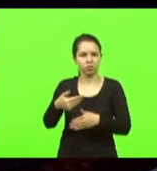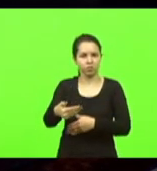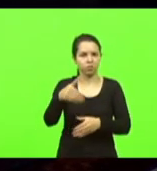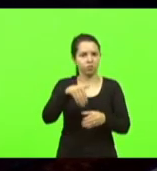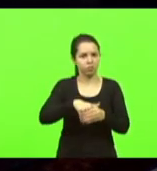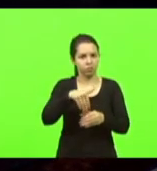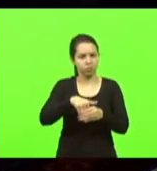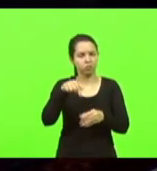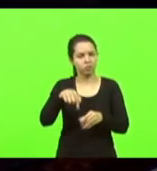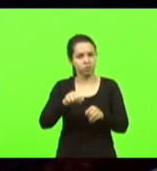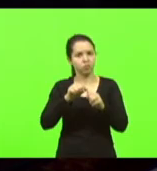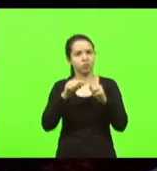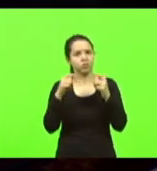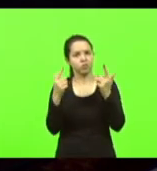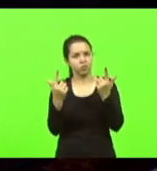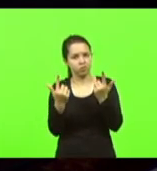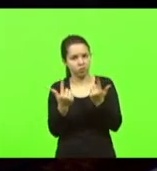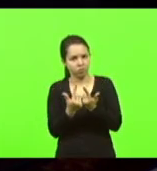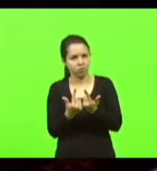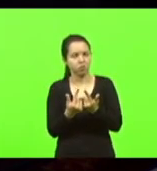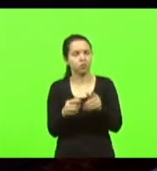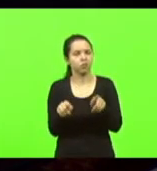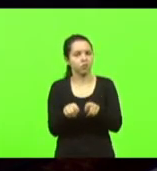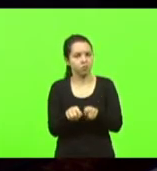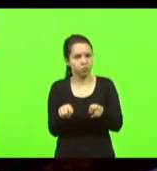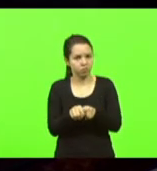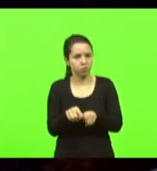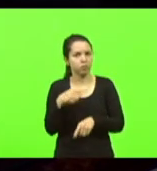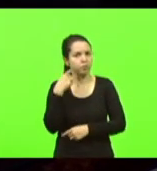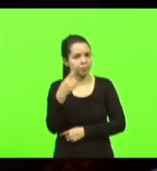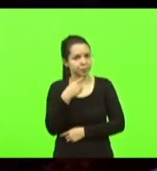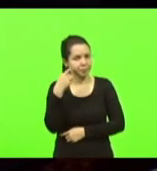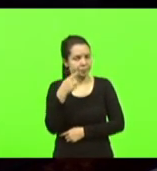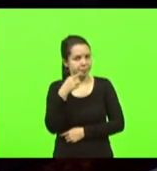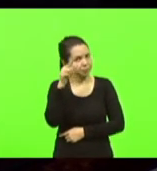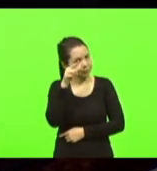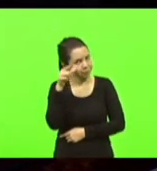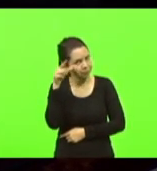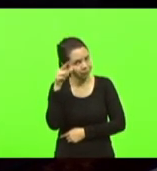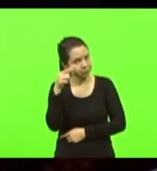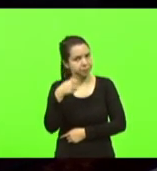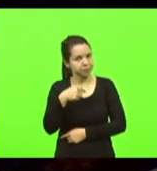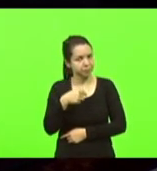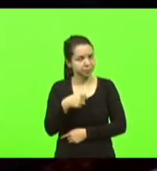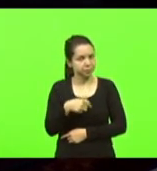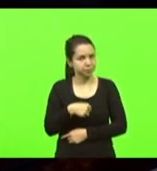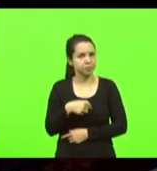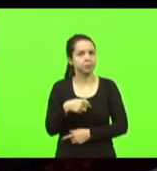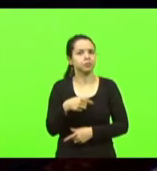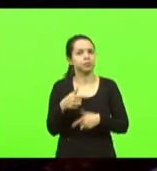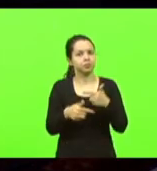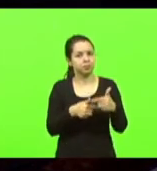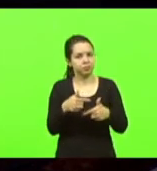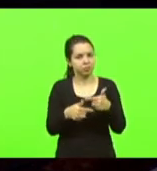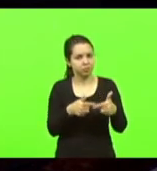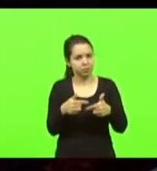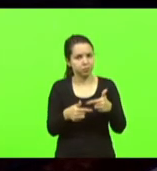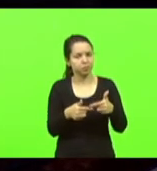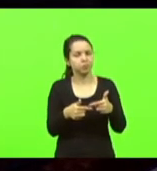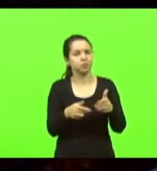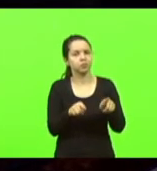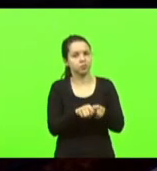neste plenário da mesma forma Deputado Laércio também como efetivo tempo de serviço na carreira